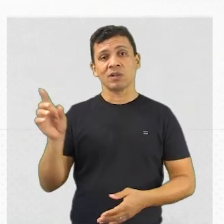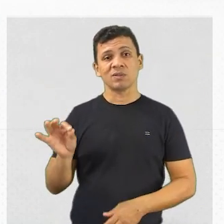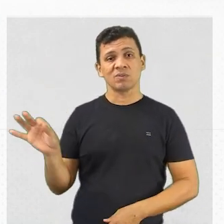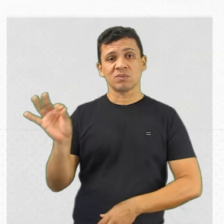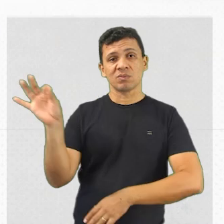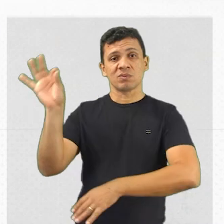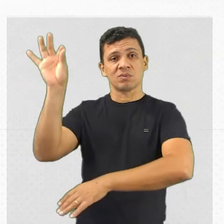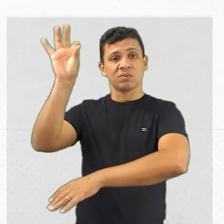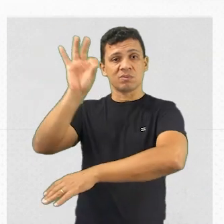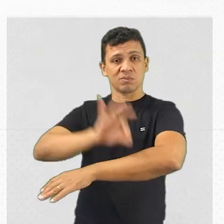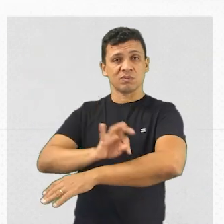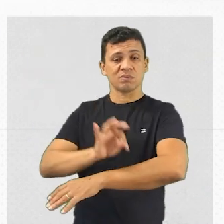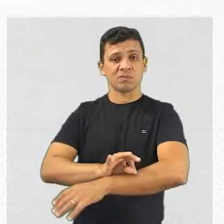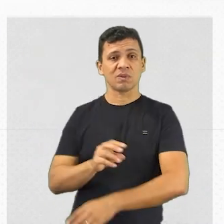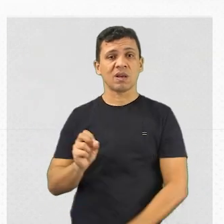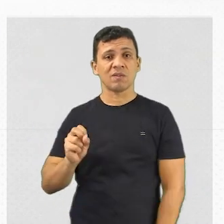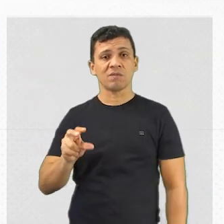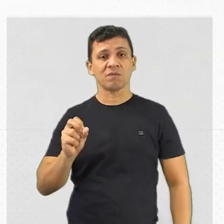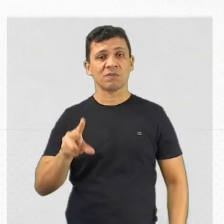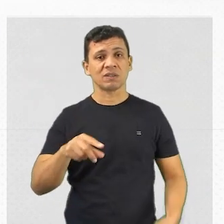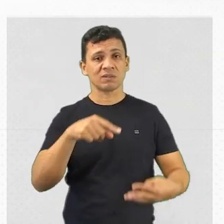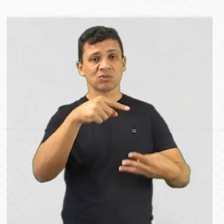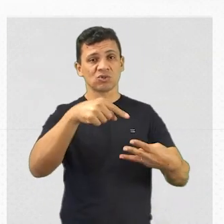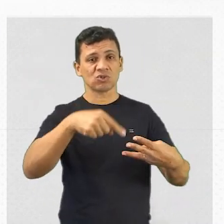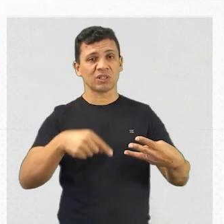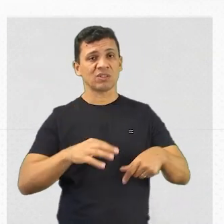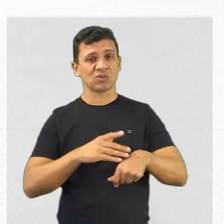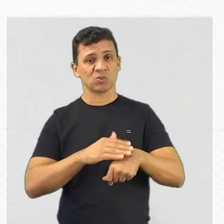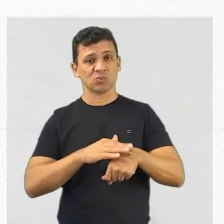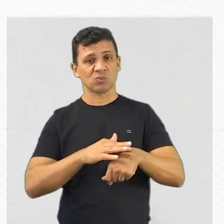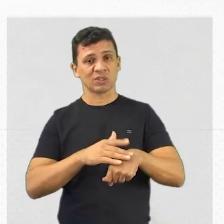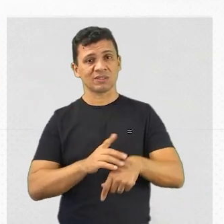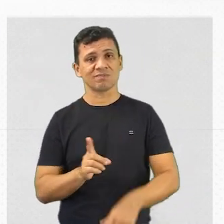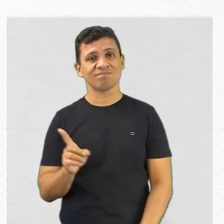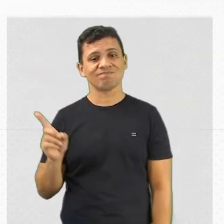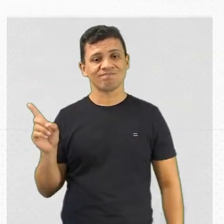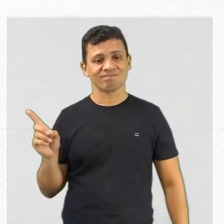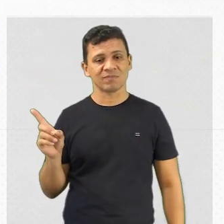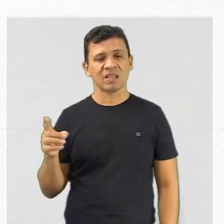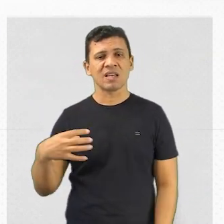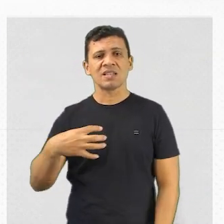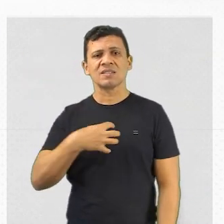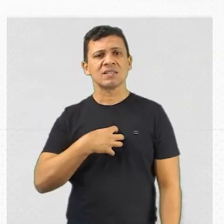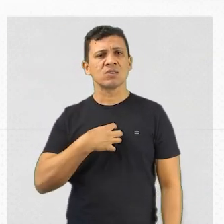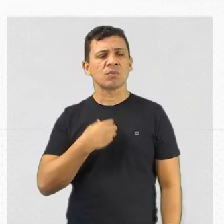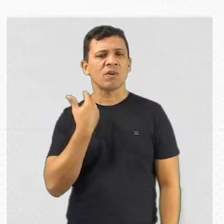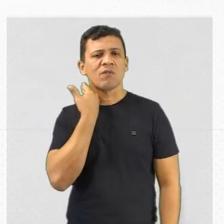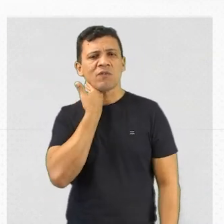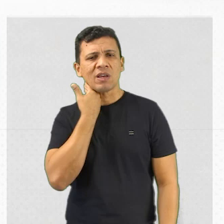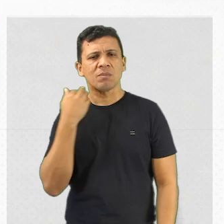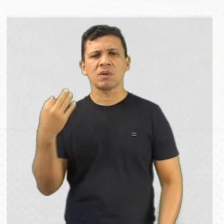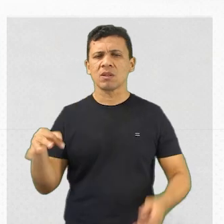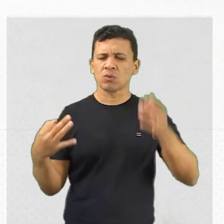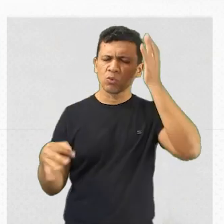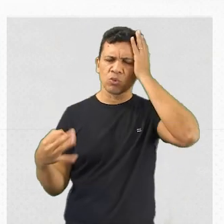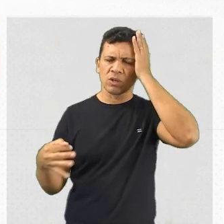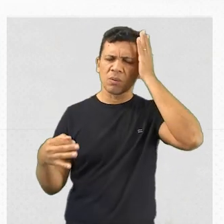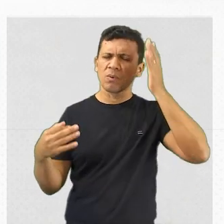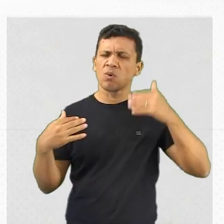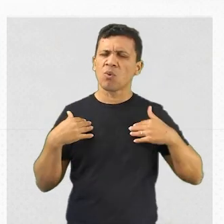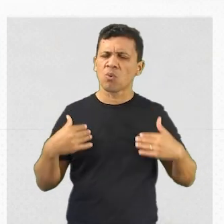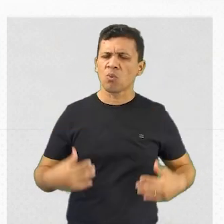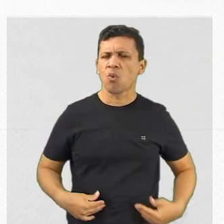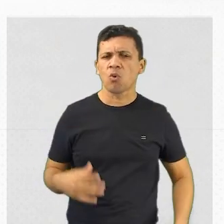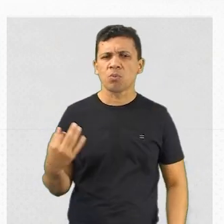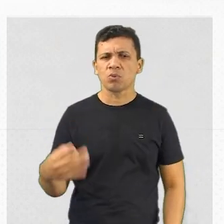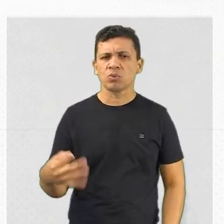desse mosquito que transmite essas três doenças virais, tá, pessoal? Os sintomas incluem febre, dor de cabeça, dores